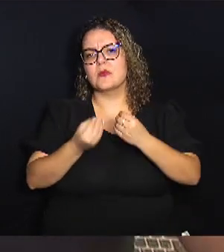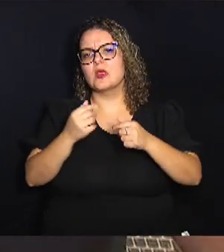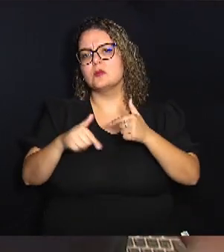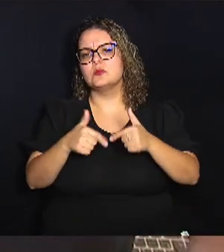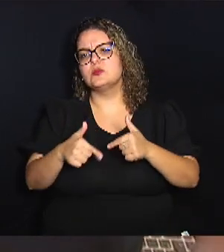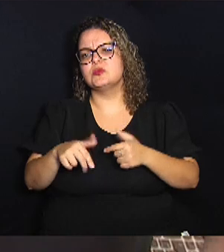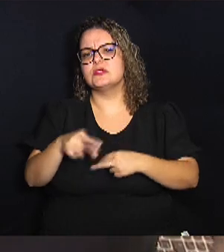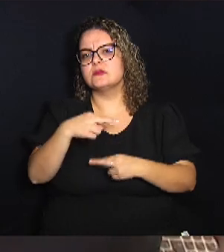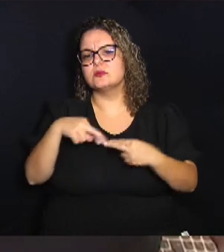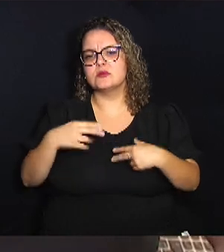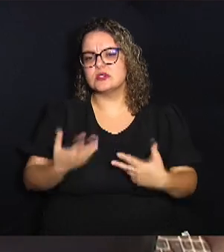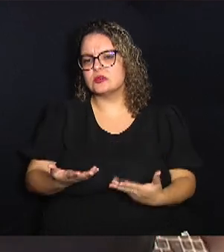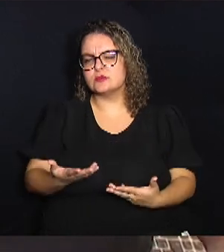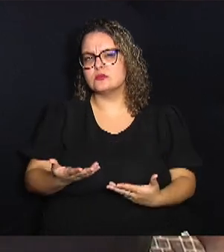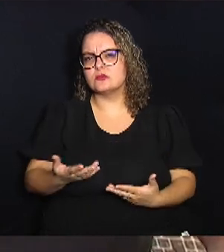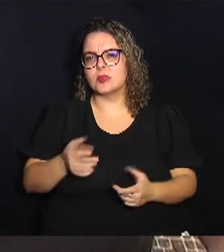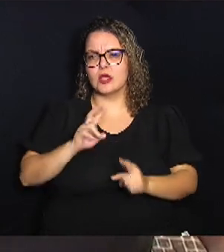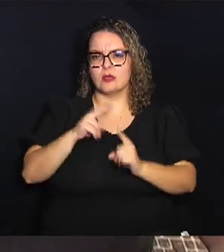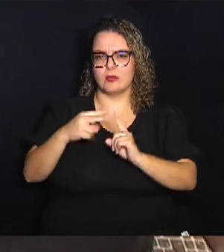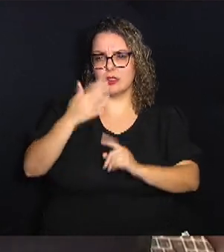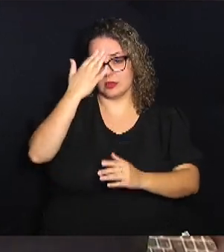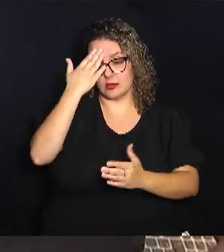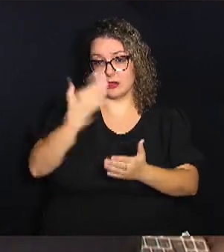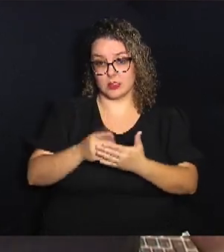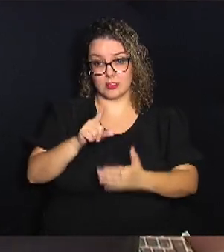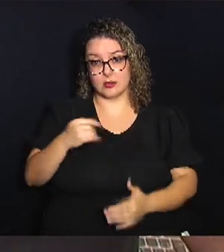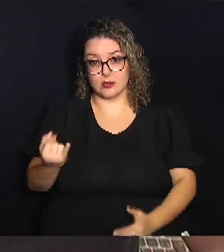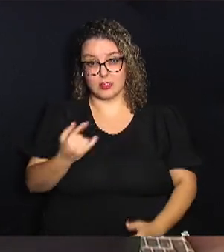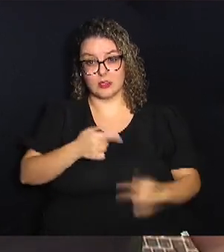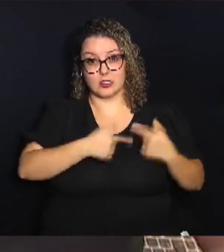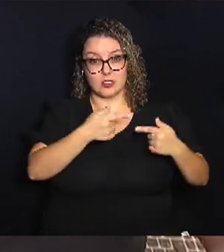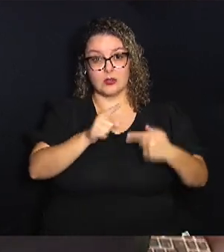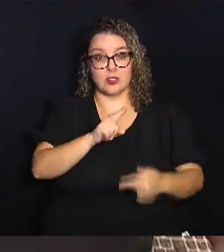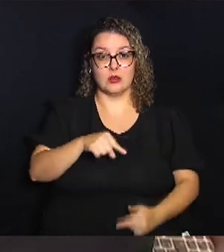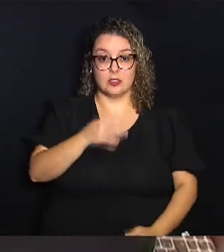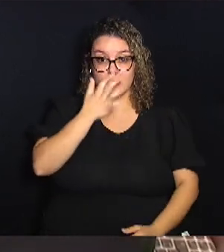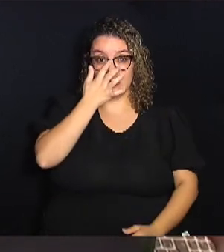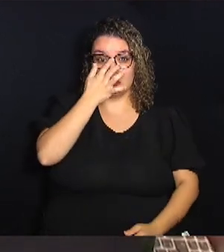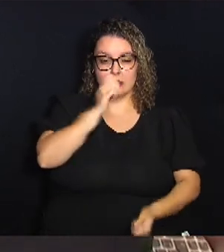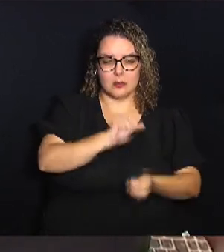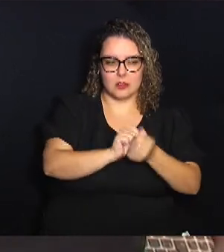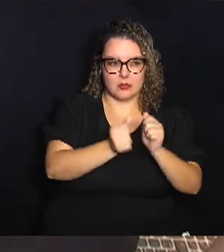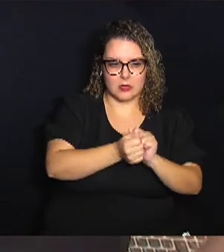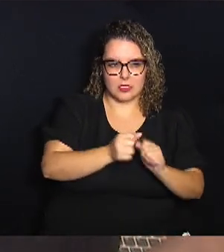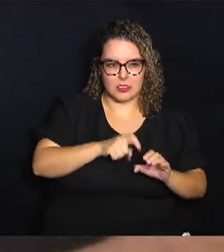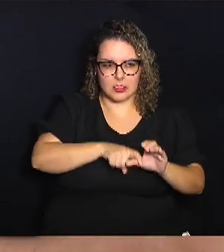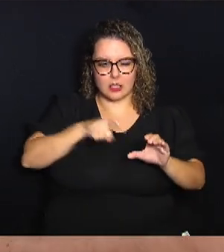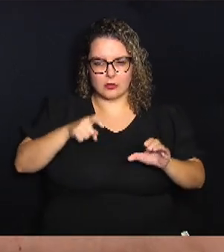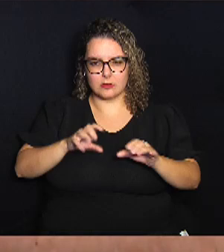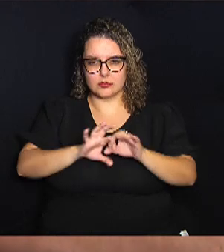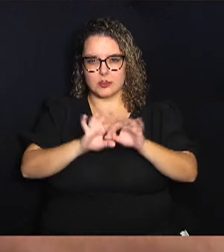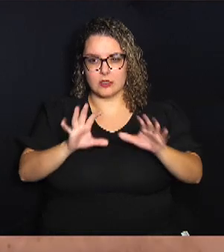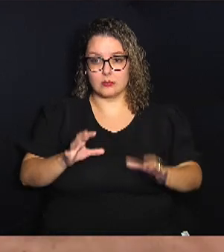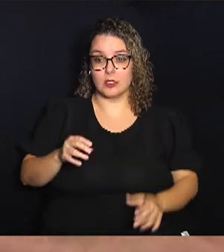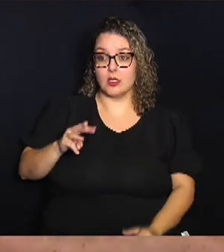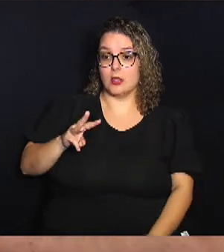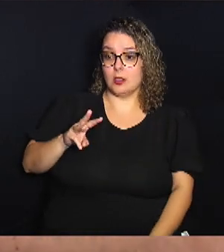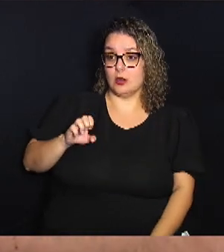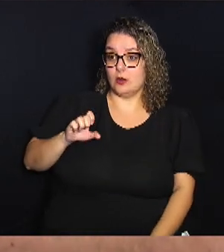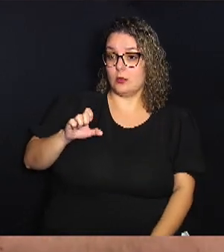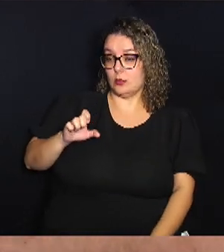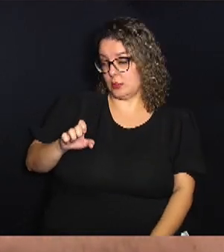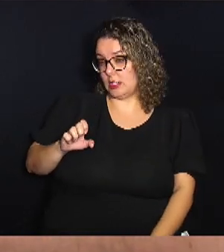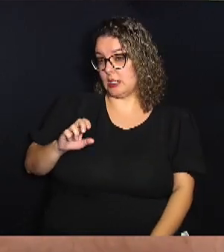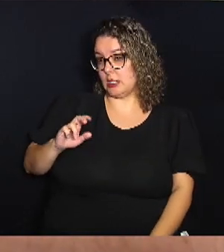a questão de um aspecto que eu acredito que é fundamental da geração Z, que é a flexibilidade e a autonomia? Bom, a WeHandle ela nasce já